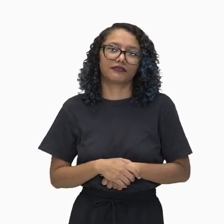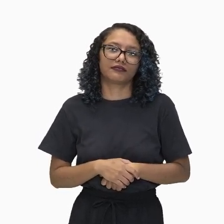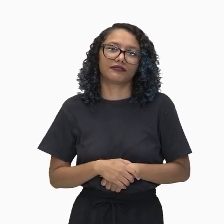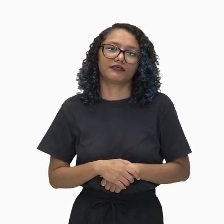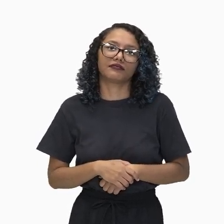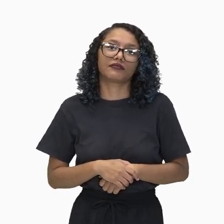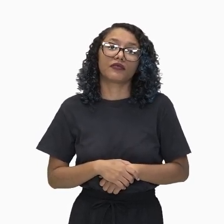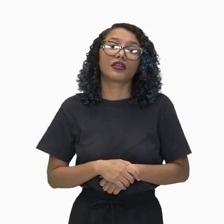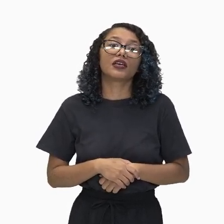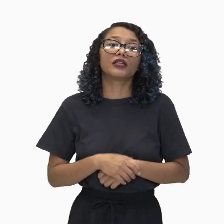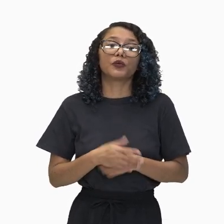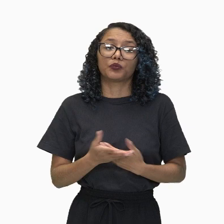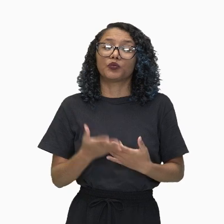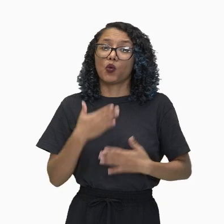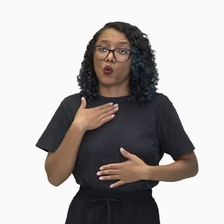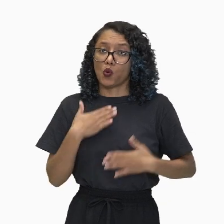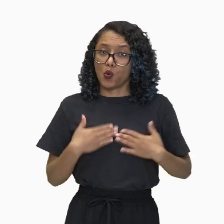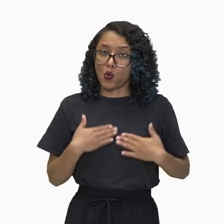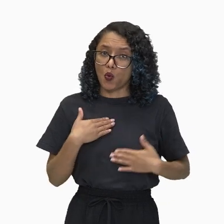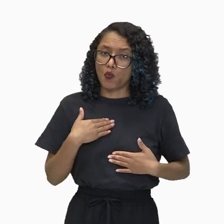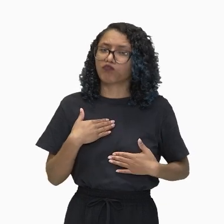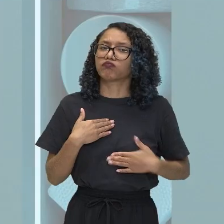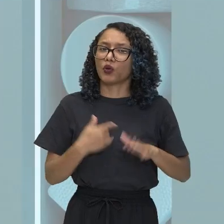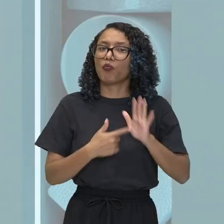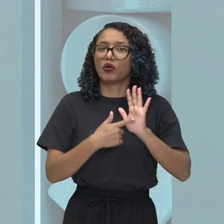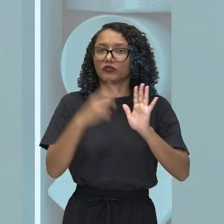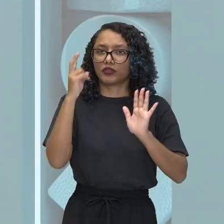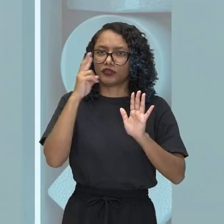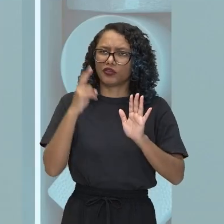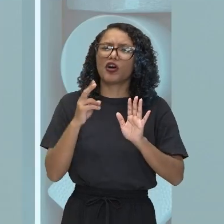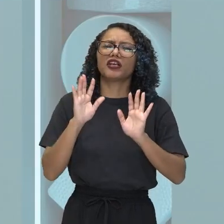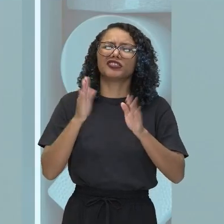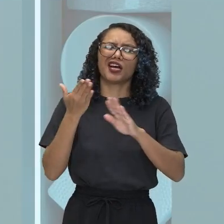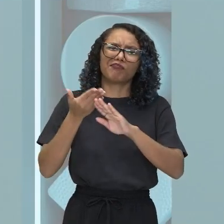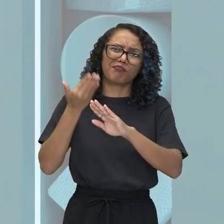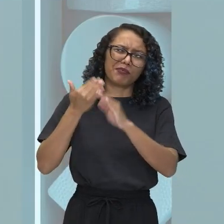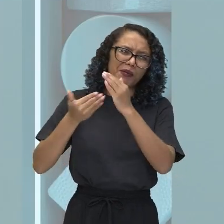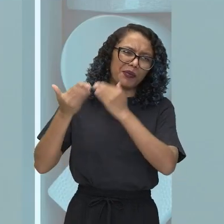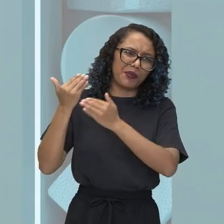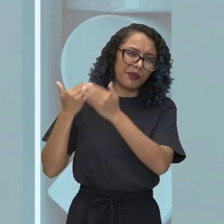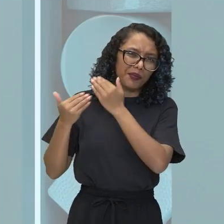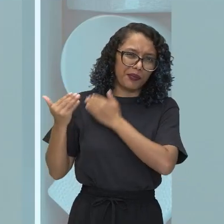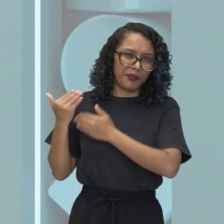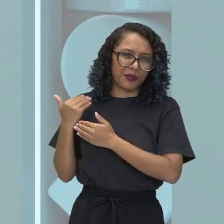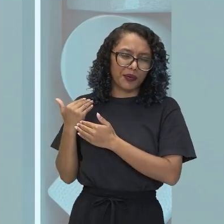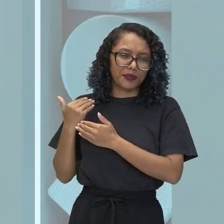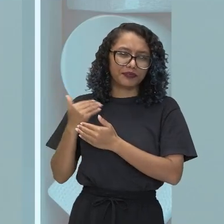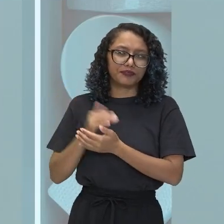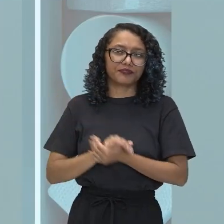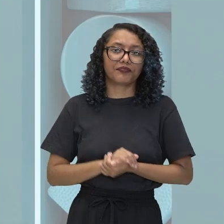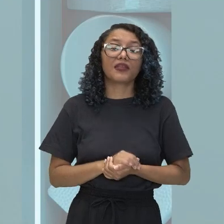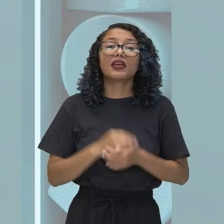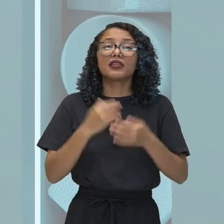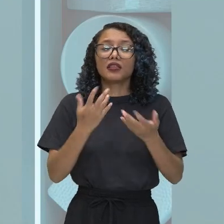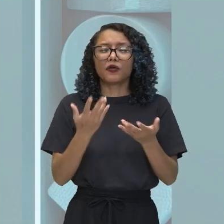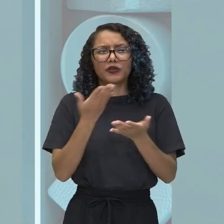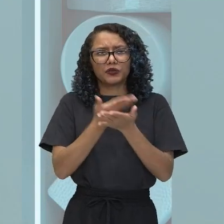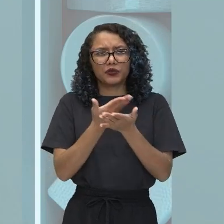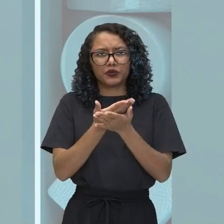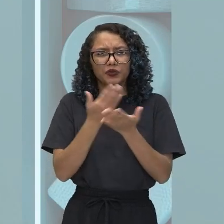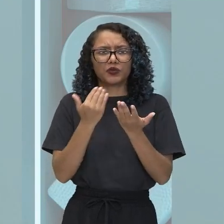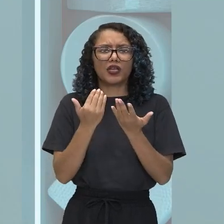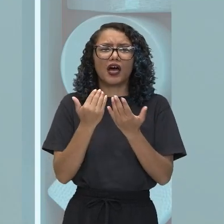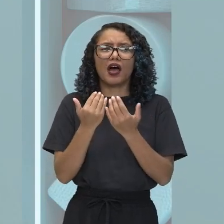história desde os primórdios. Quando falamos dessa evolução do homem, vamos perceber que lá